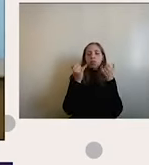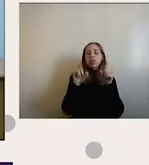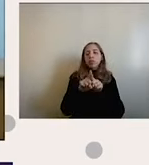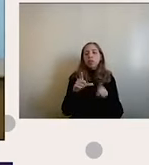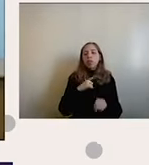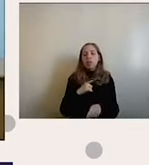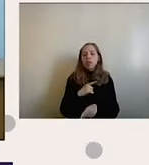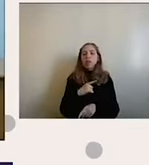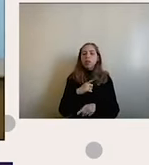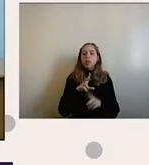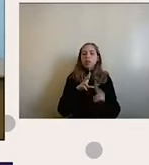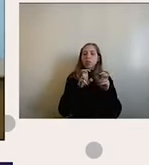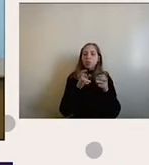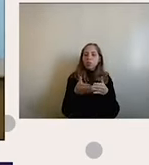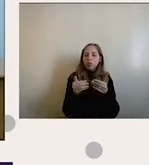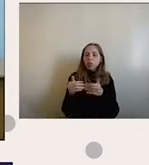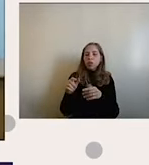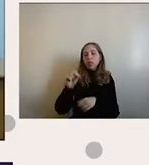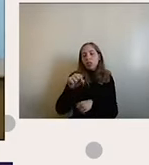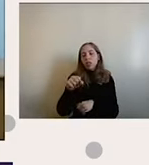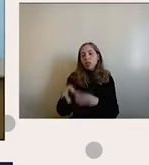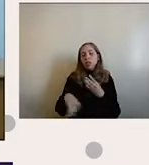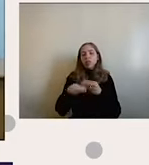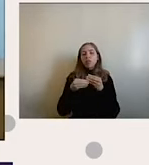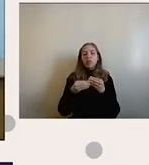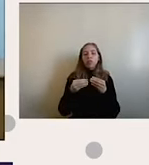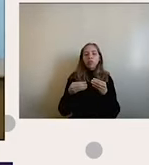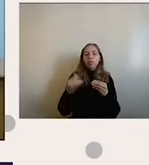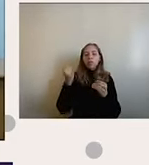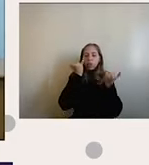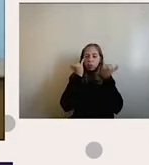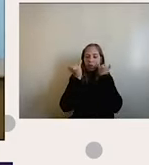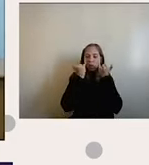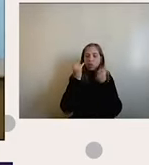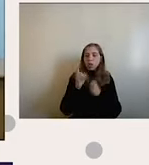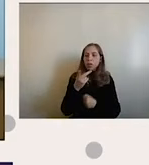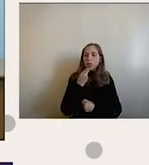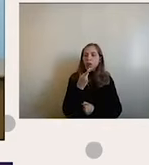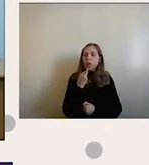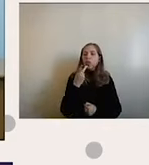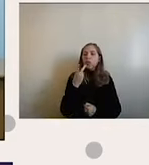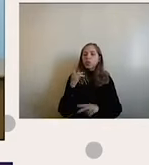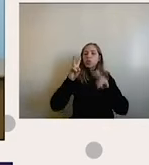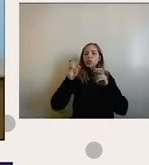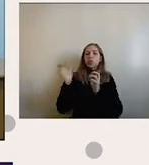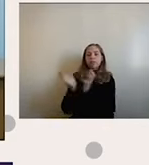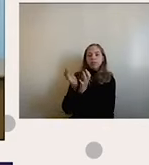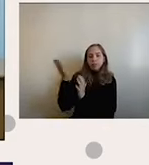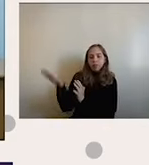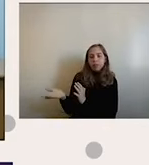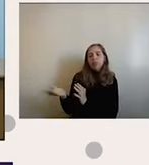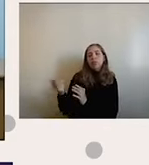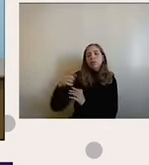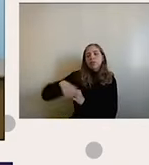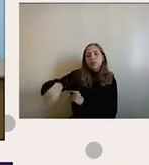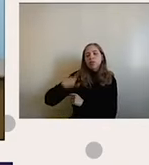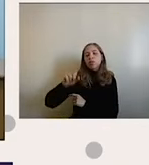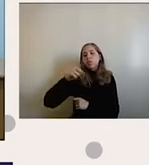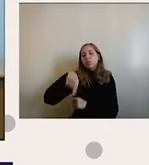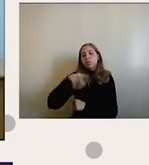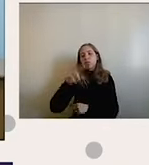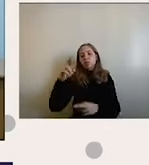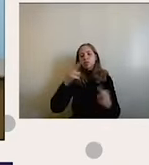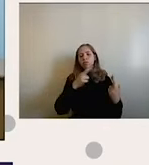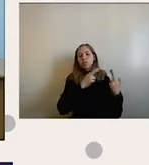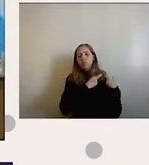de Informações Complementares. E eu sempre falo para os colegas, quando eu estou falando diretamente para eles, você é responsável pelo seu ato. O laudo que você